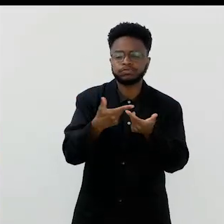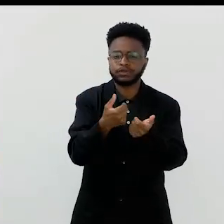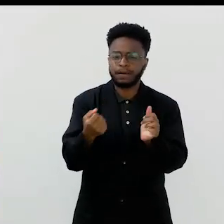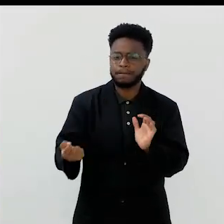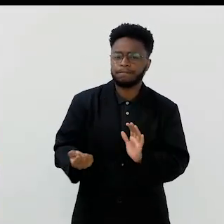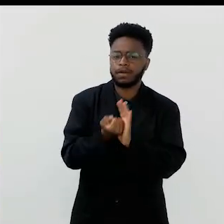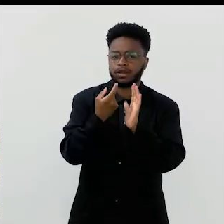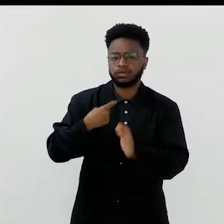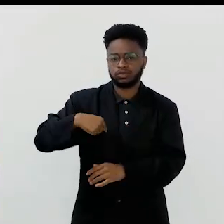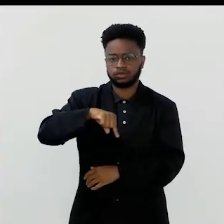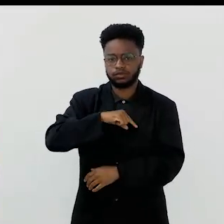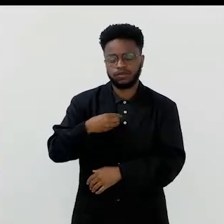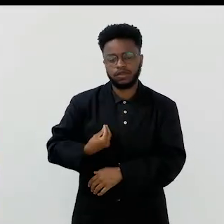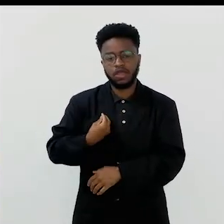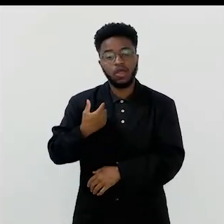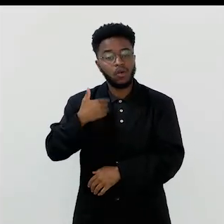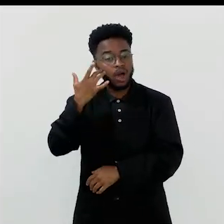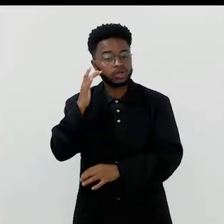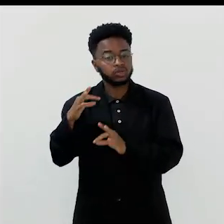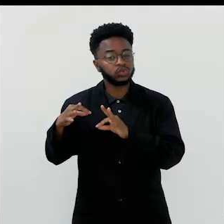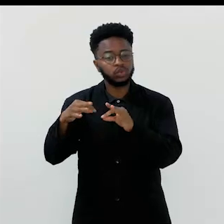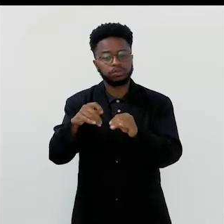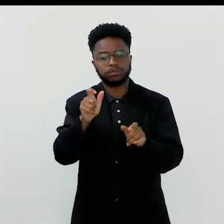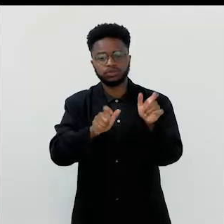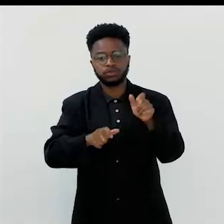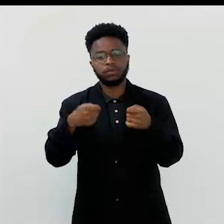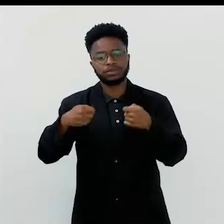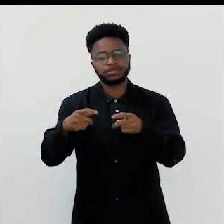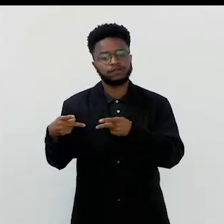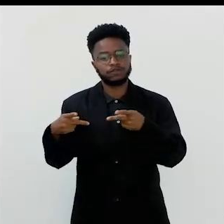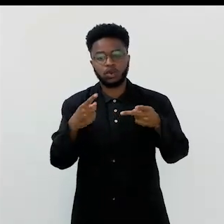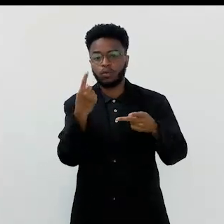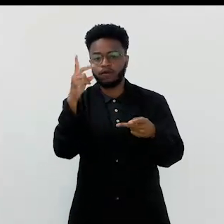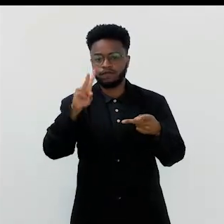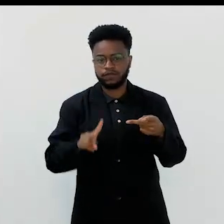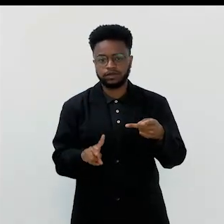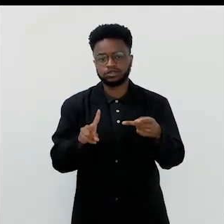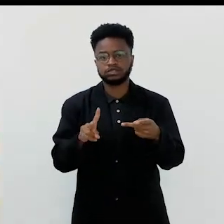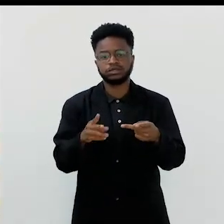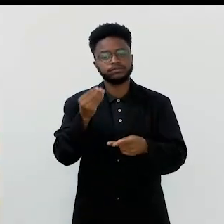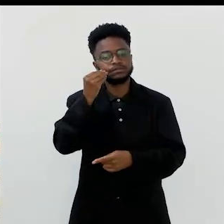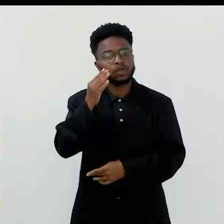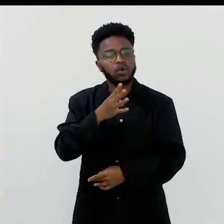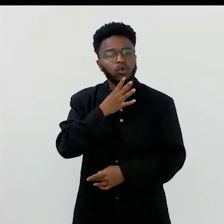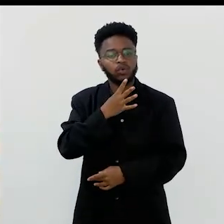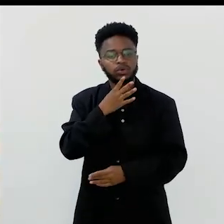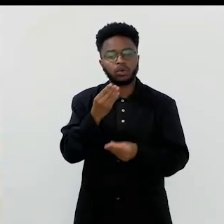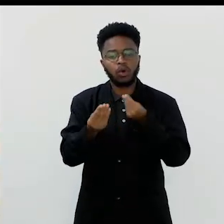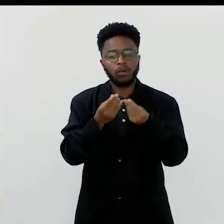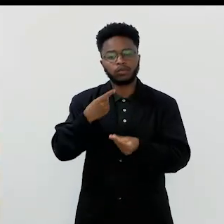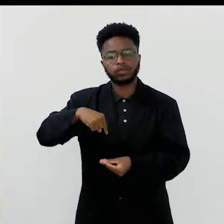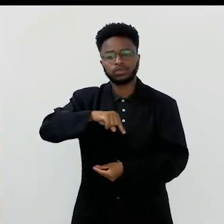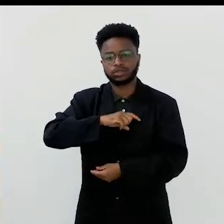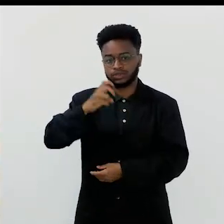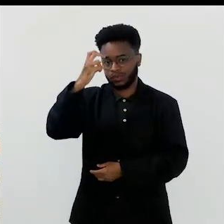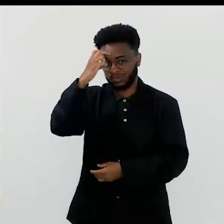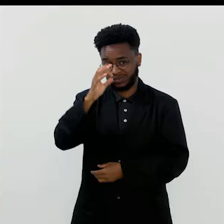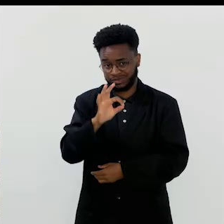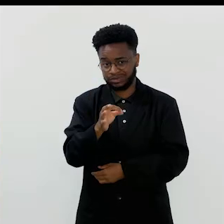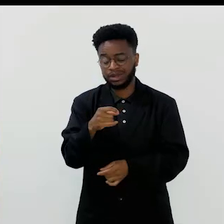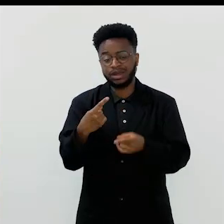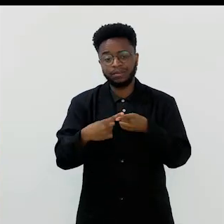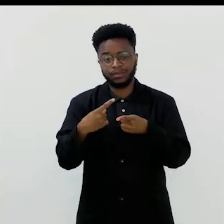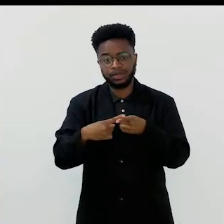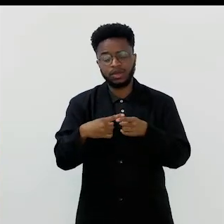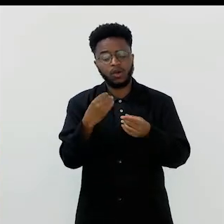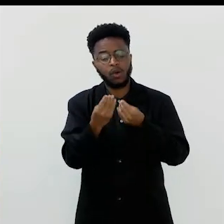experiência bem marcante, né? Acho que todo mundo deveria, pelo menos uma vez na vida, dar um pulo em Parintins para conhecer um pouco da nossa cultura,